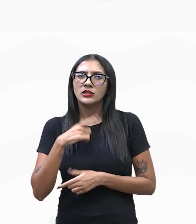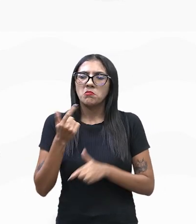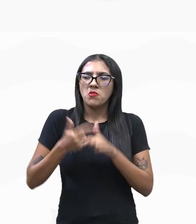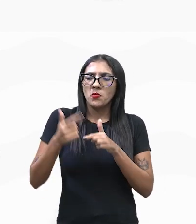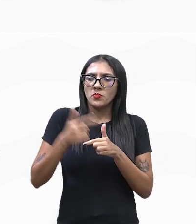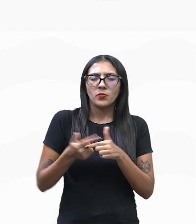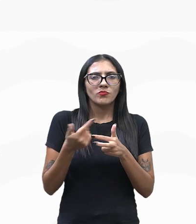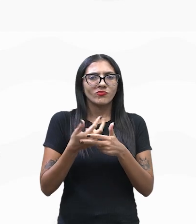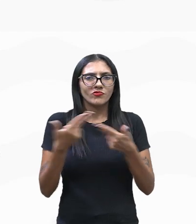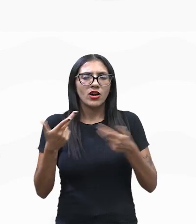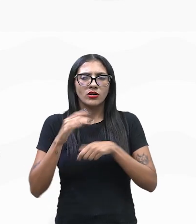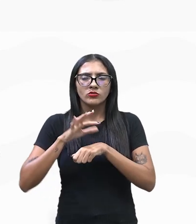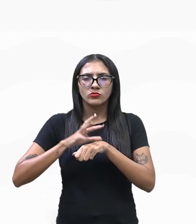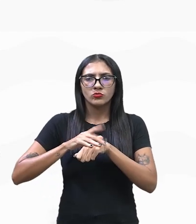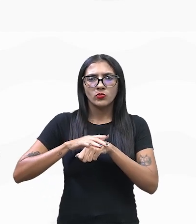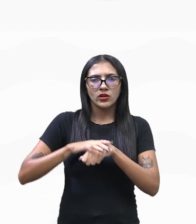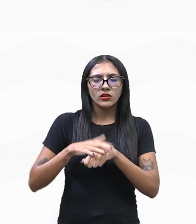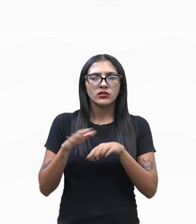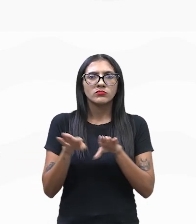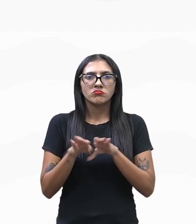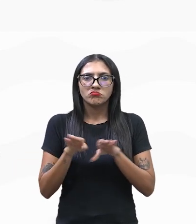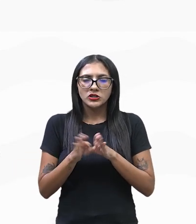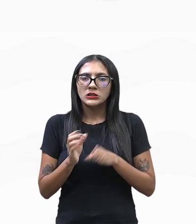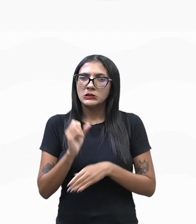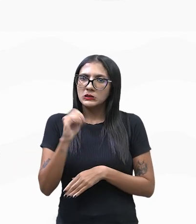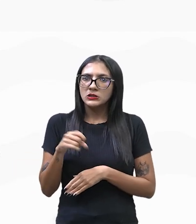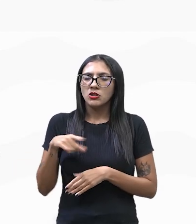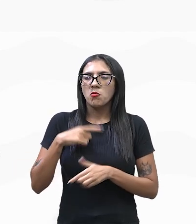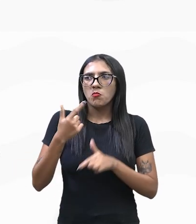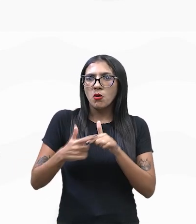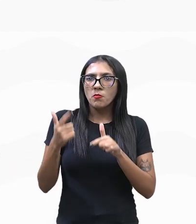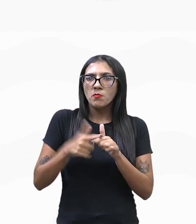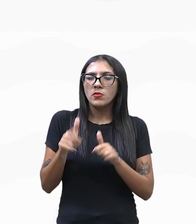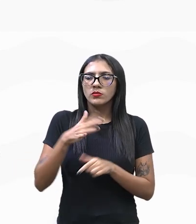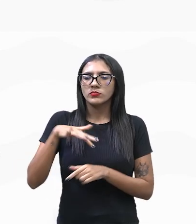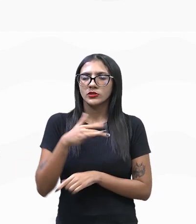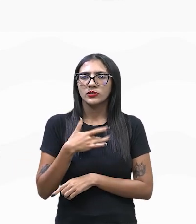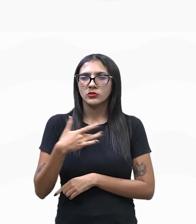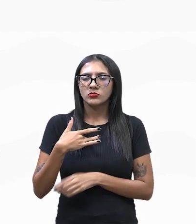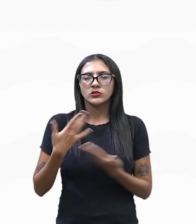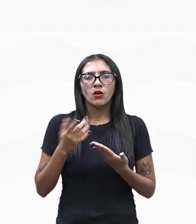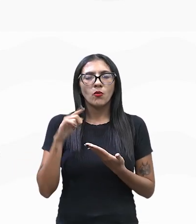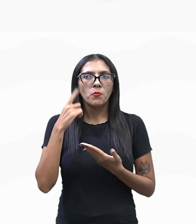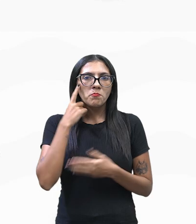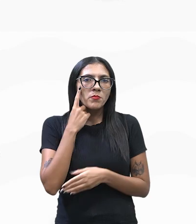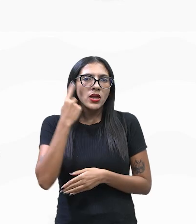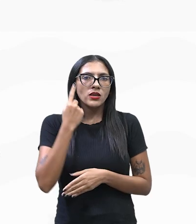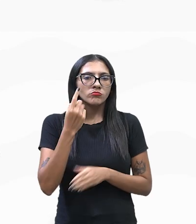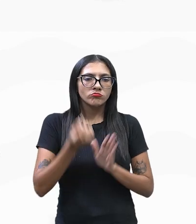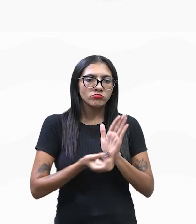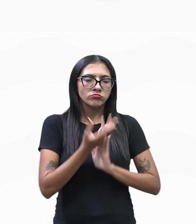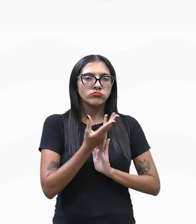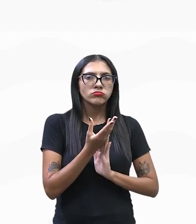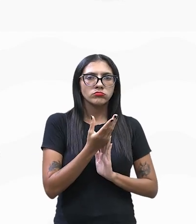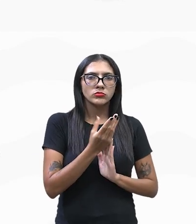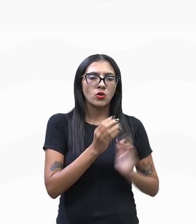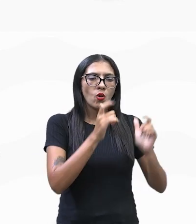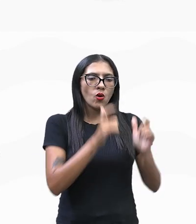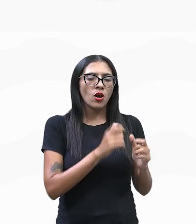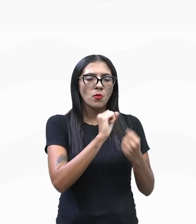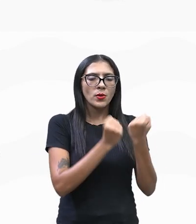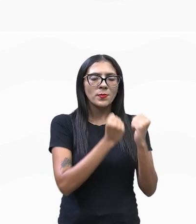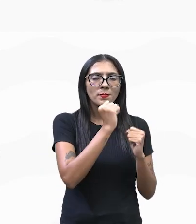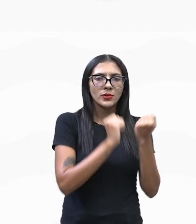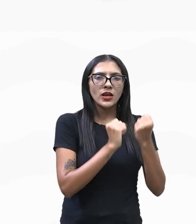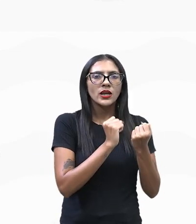diversas doenças, isso pode ser, de fato, um problema de saúde pública, então eu vou abrir uma empresa aqui de reciclagem de